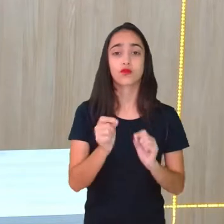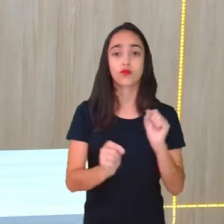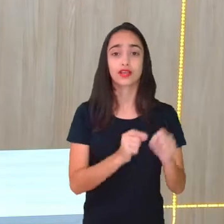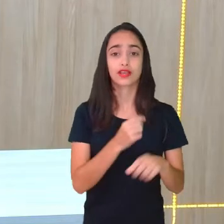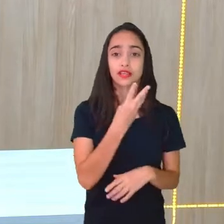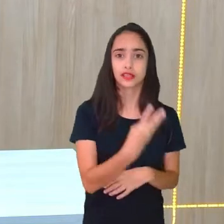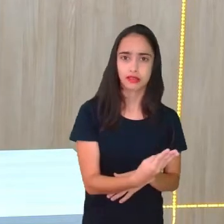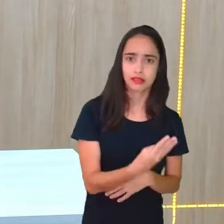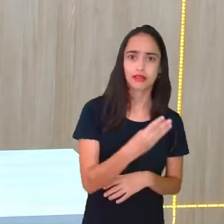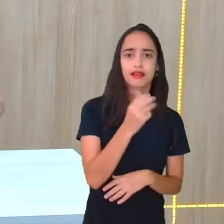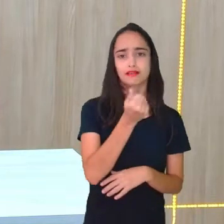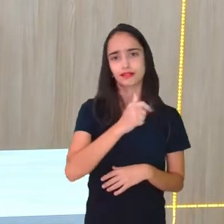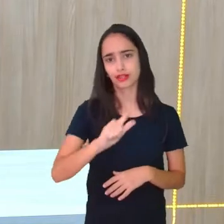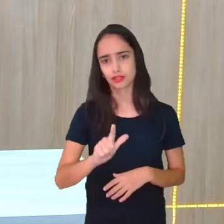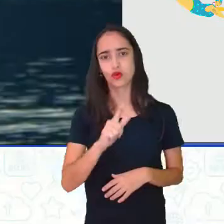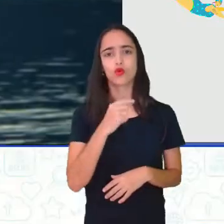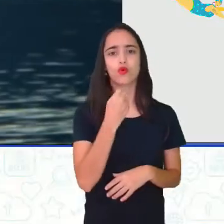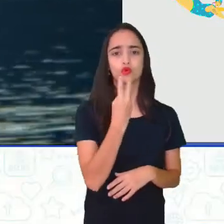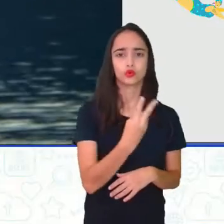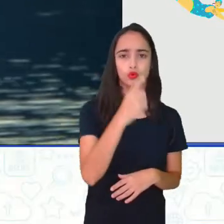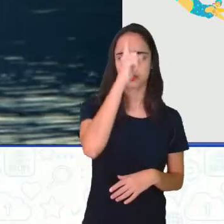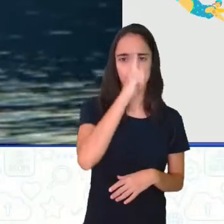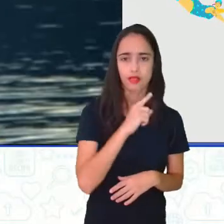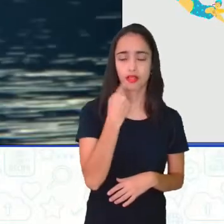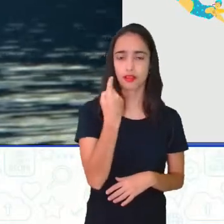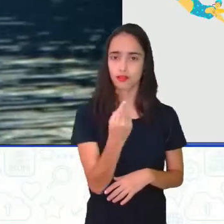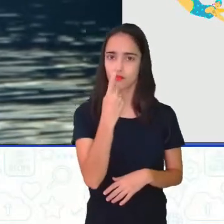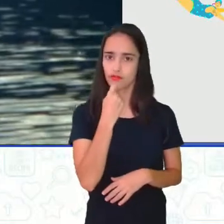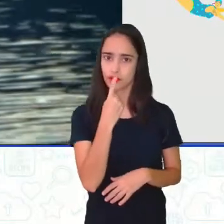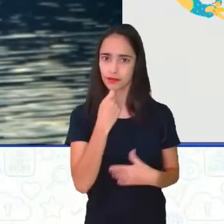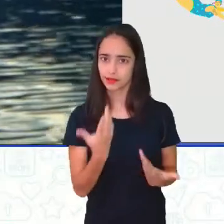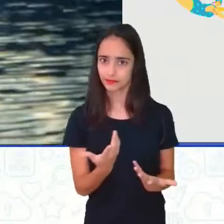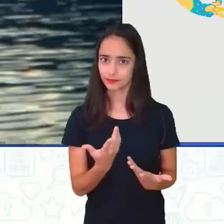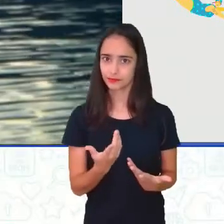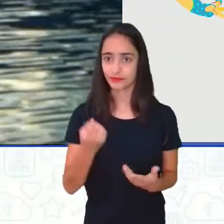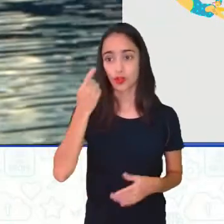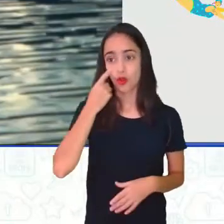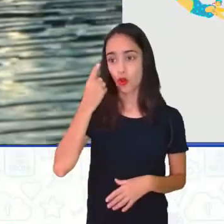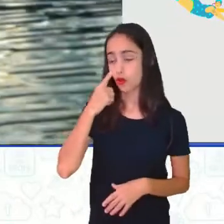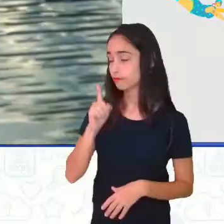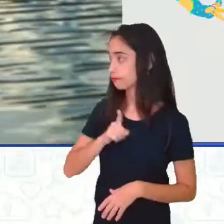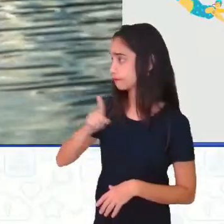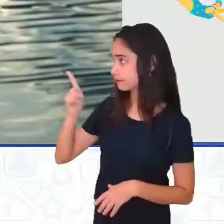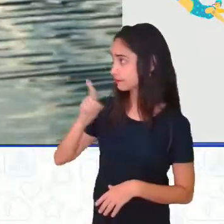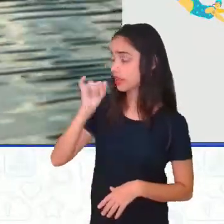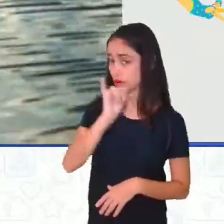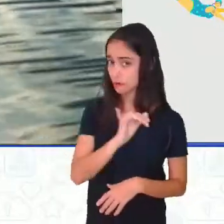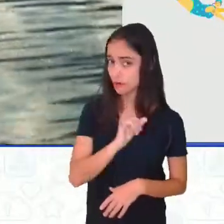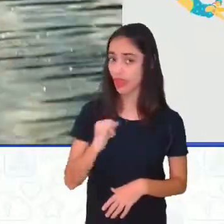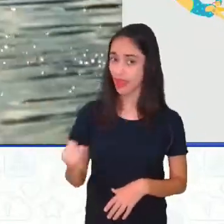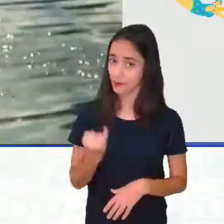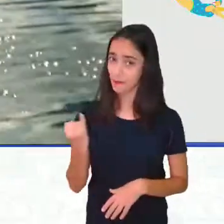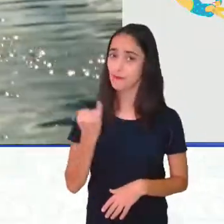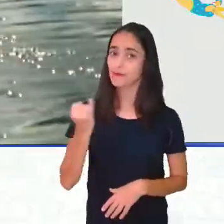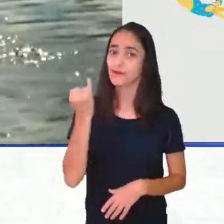vermelha. Bem, mas olha só, dá um zoom. Isso é muito importante, gente.